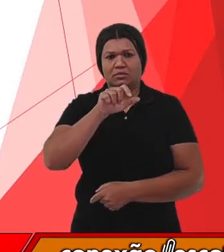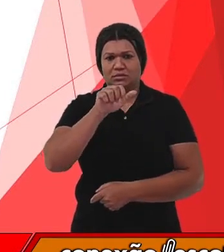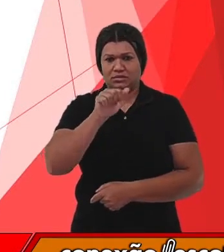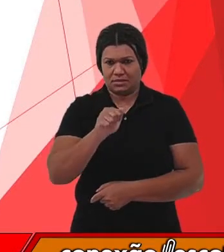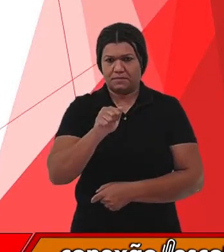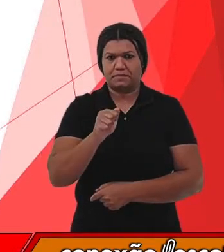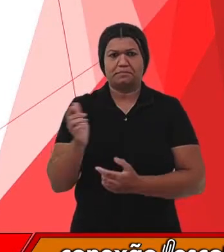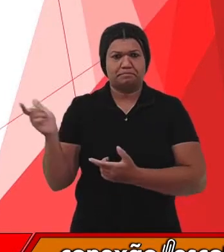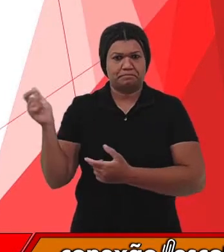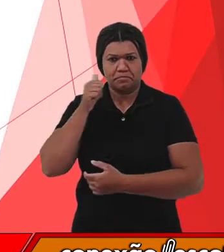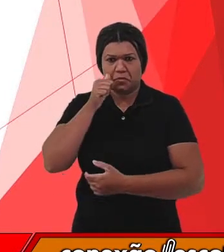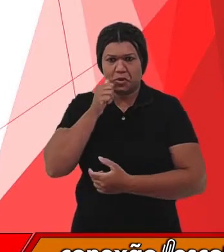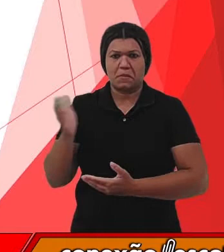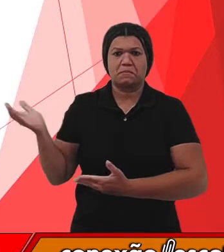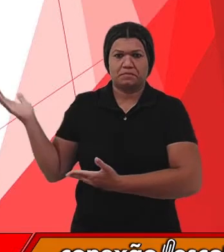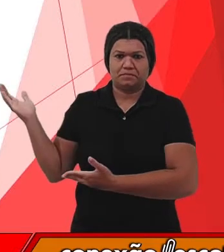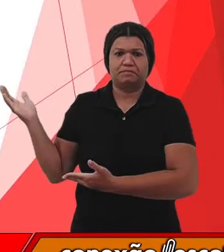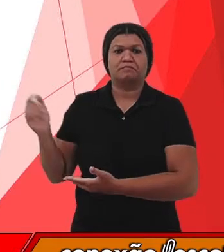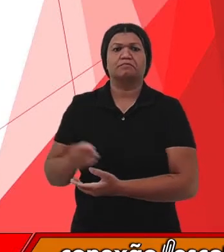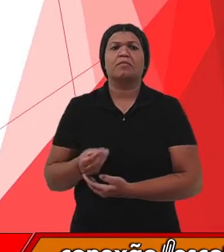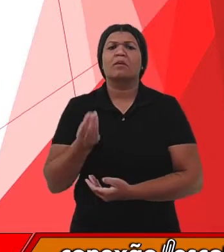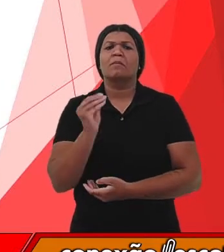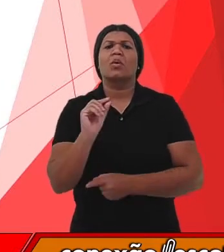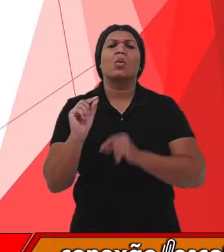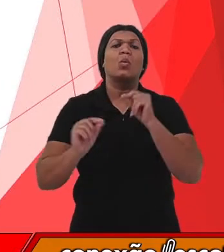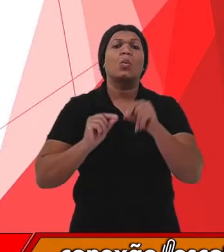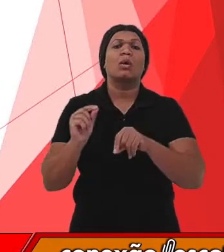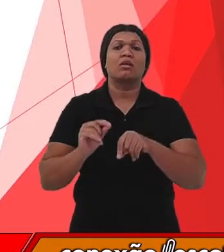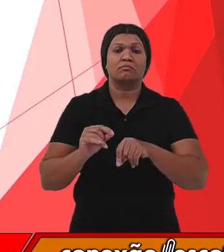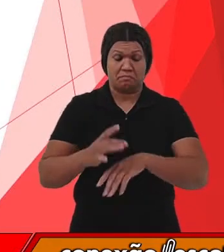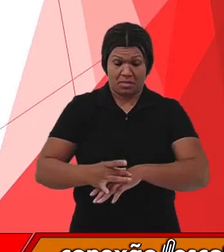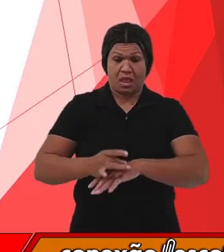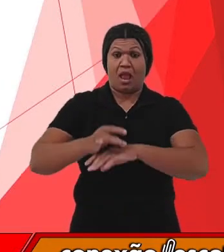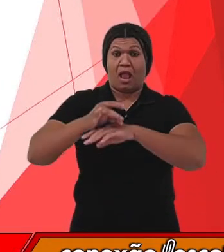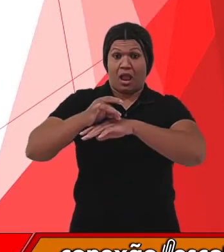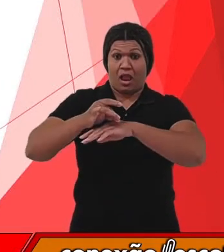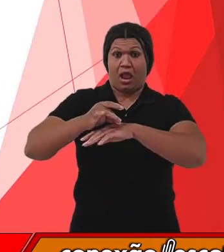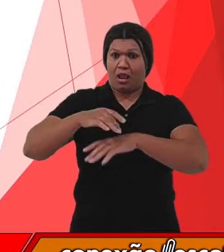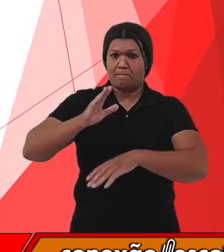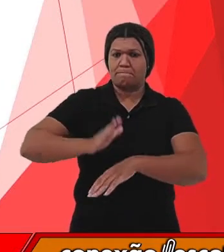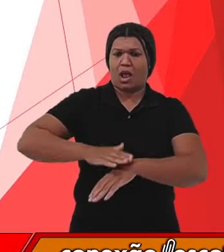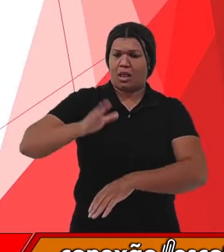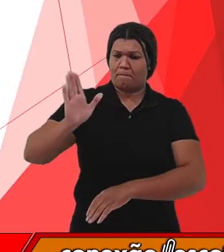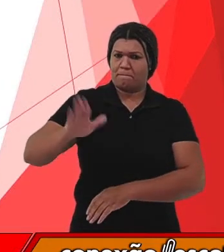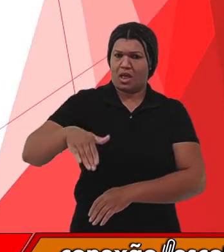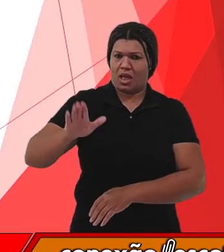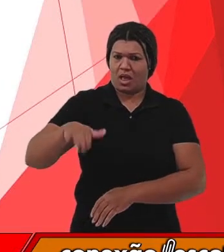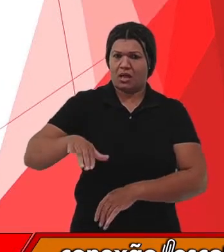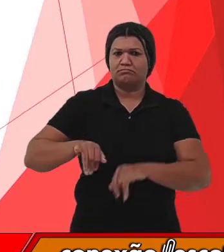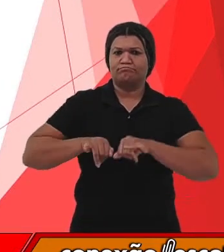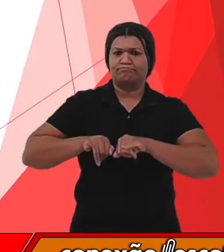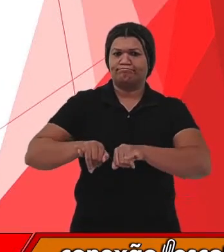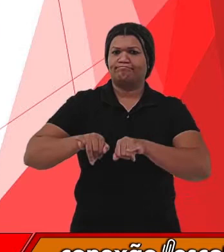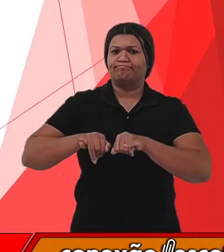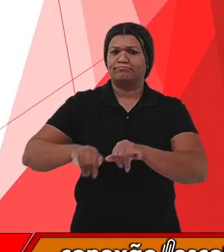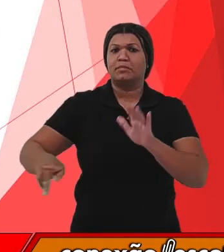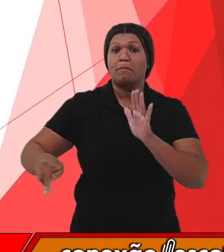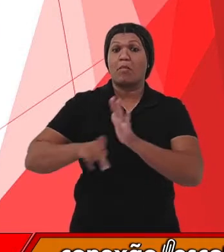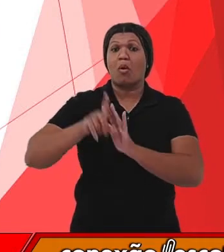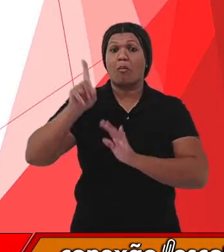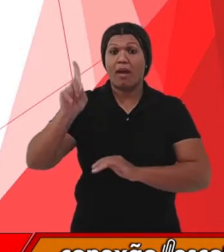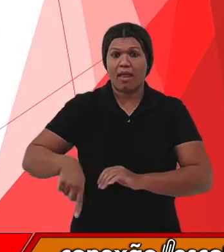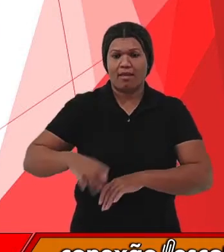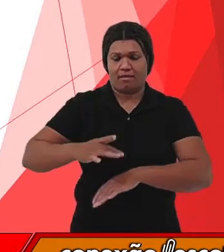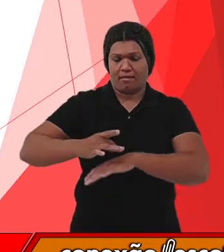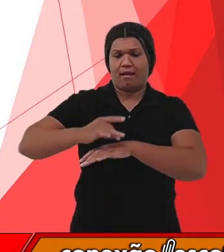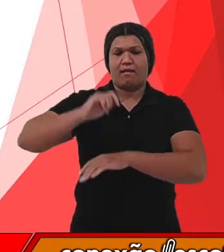diz o seguinte na letra dessa música: a carne mais barata do mercado é a carne negra, que